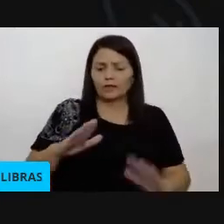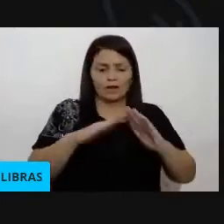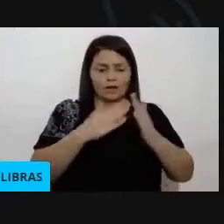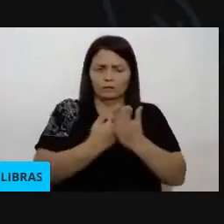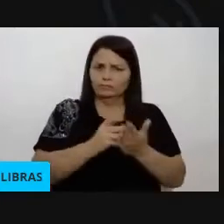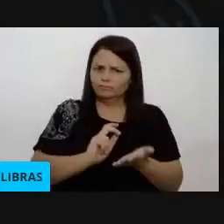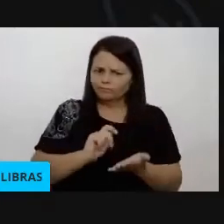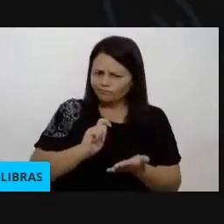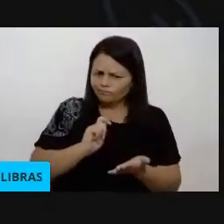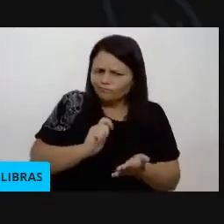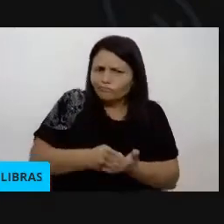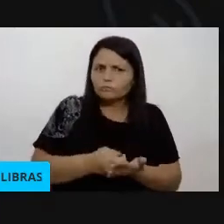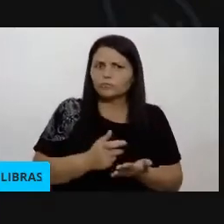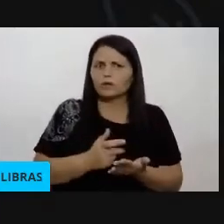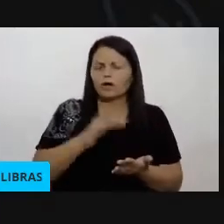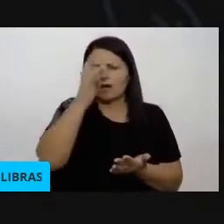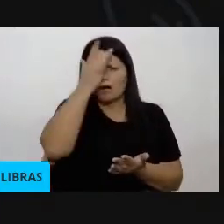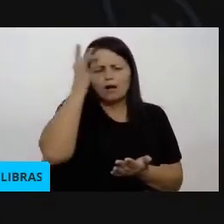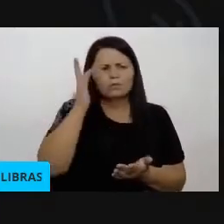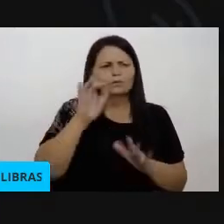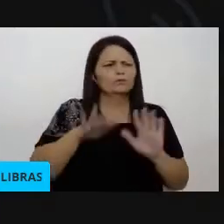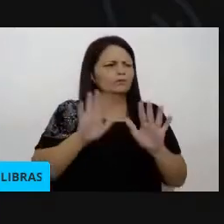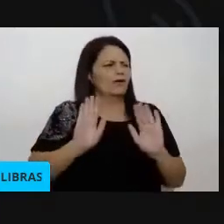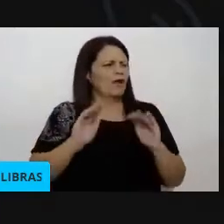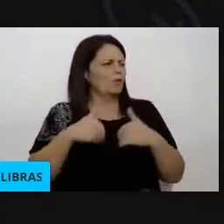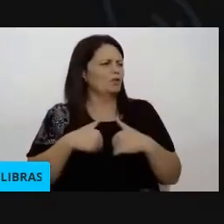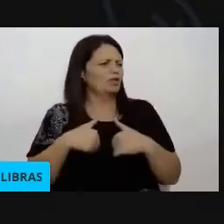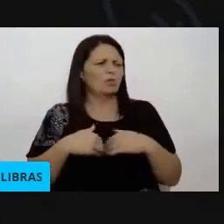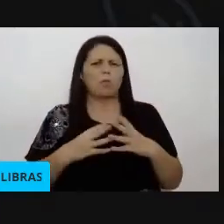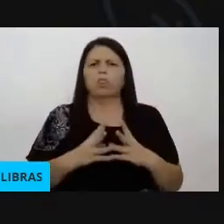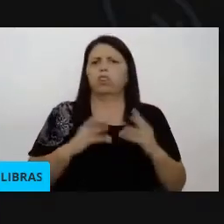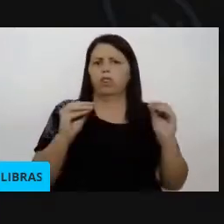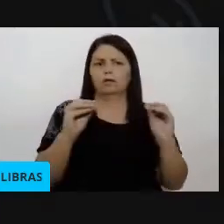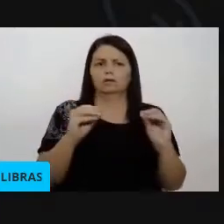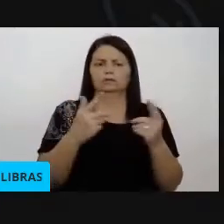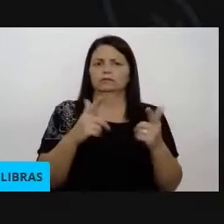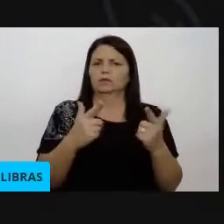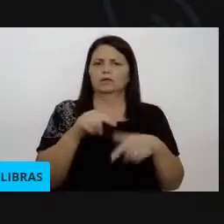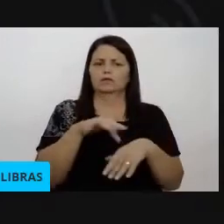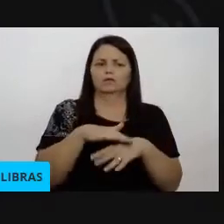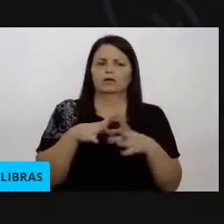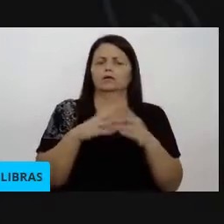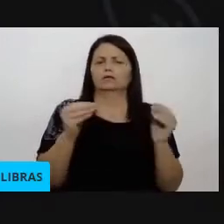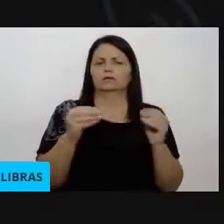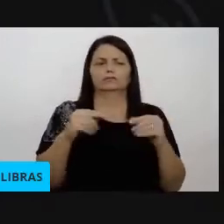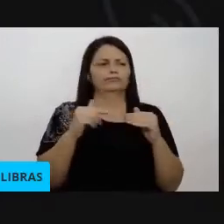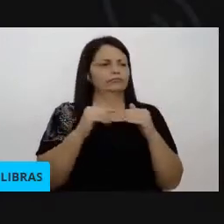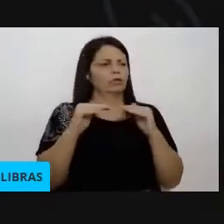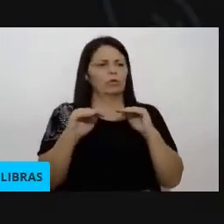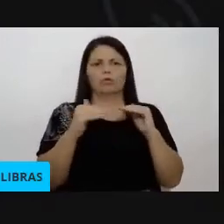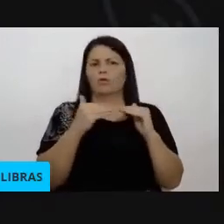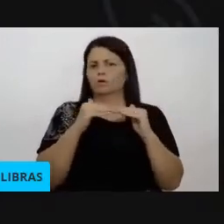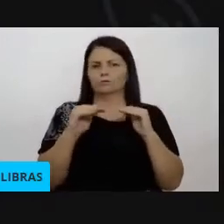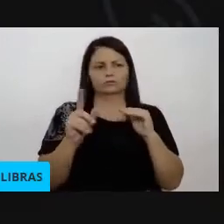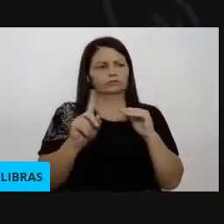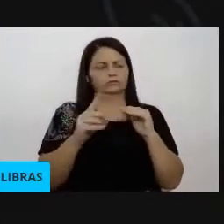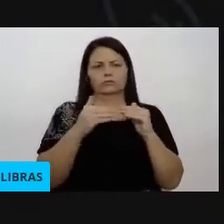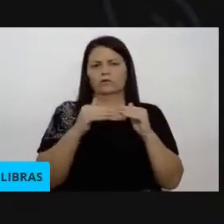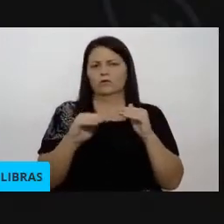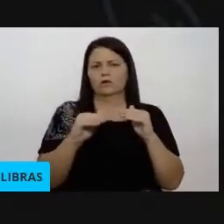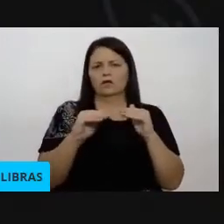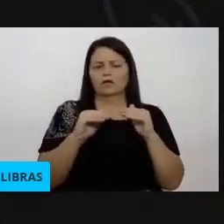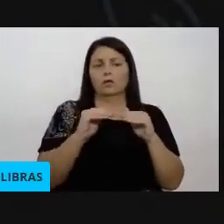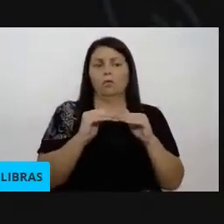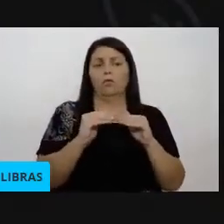determinante, as pessoas dizem que autismo não tem cura, né? Eu não concordo. Não concordo. Concordava alguns